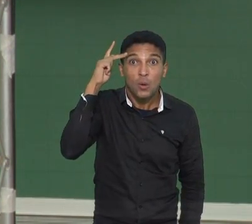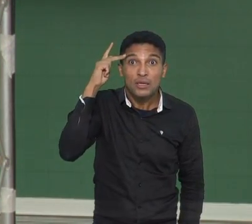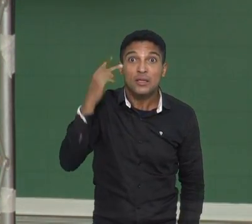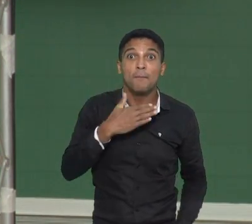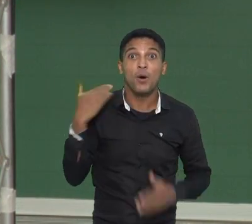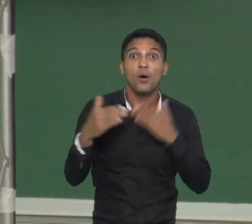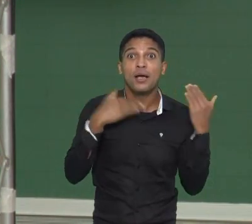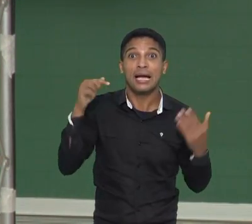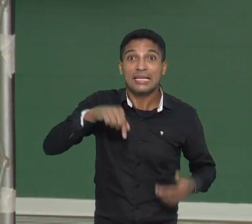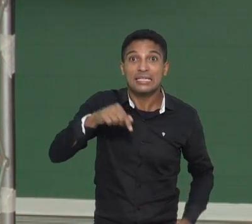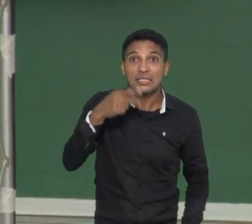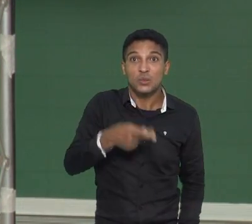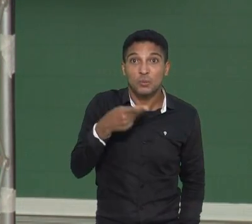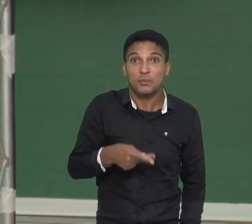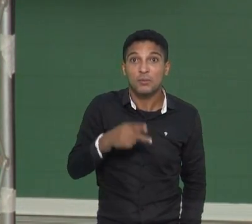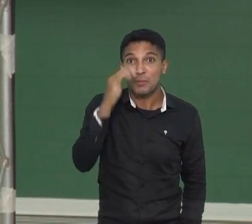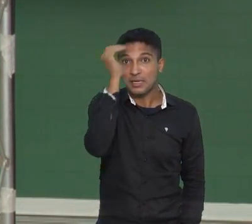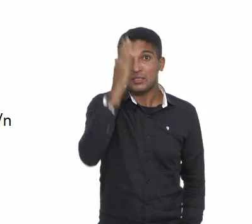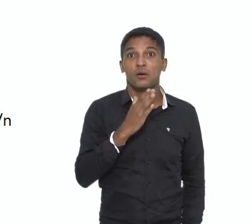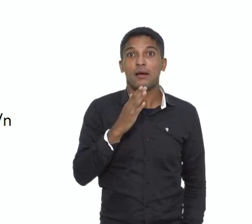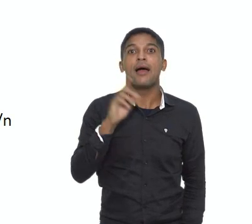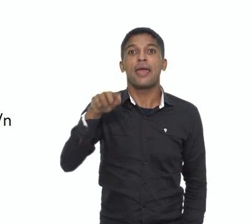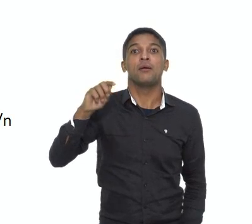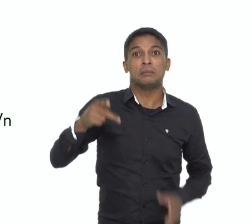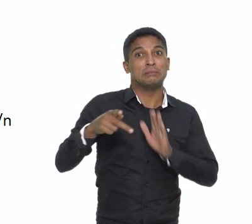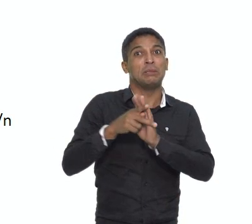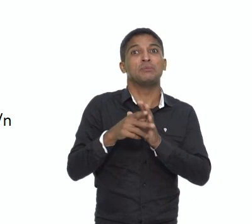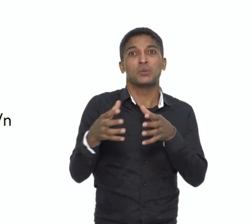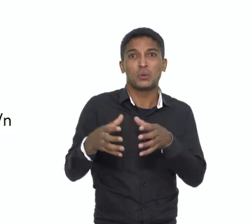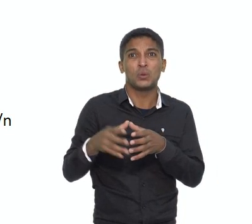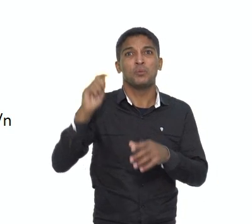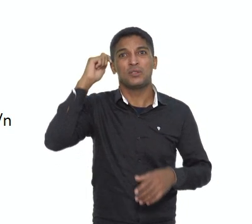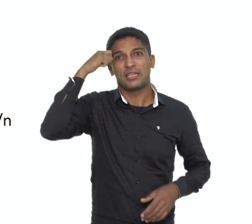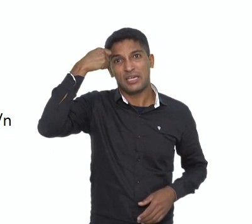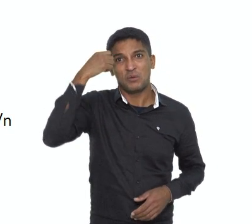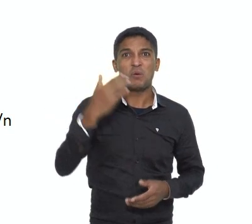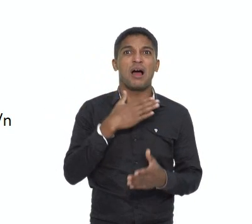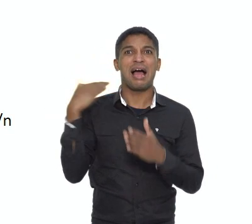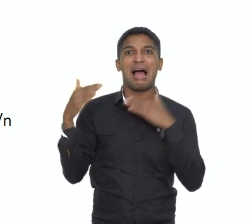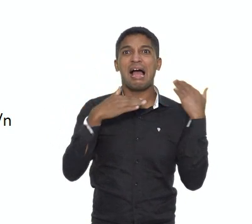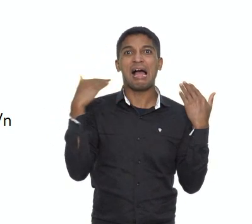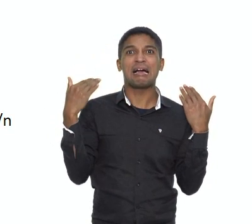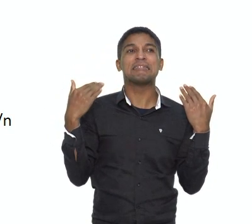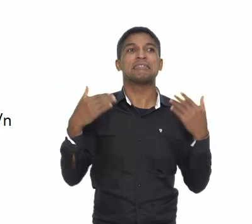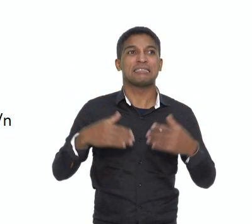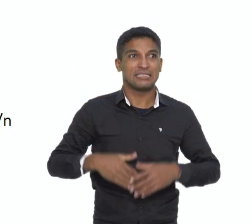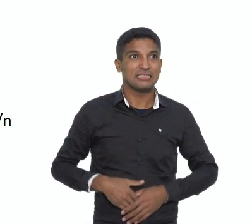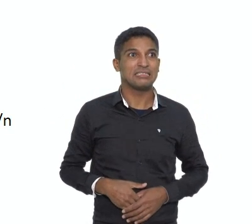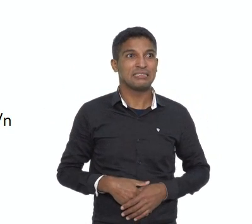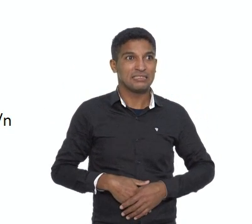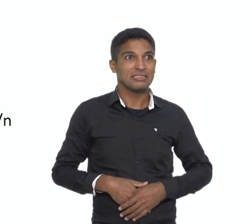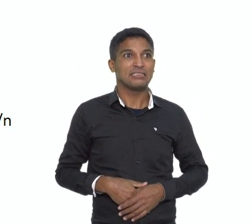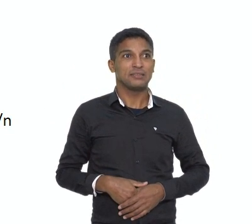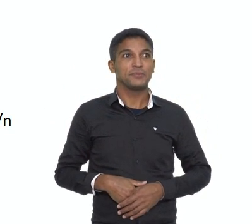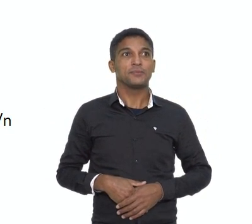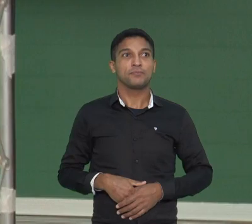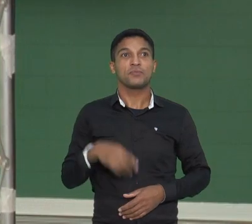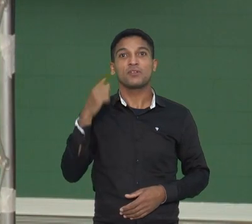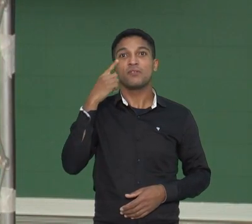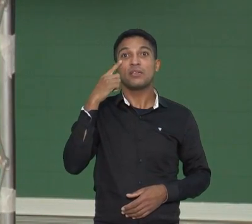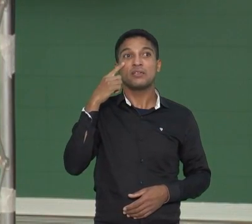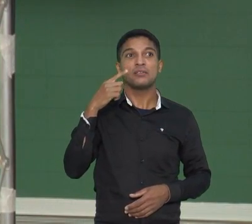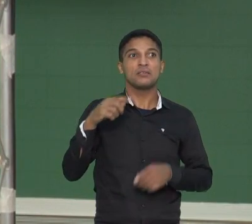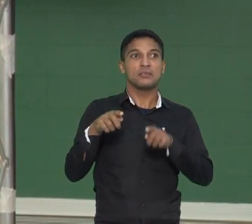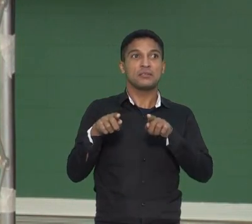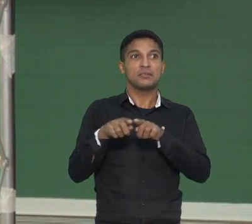de gerência, apenas 30% de negros. O que esse raio-x mostra?